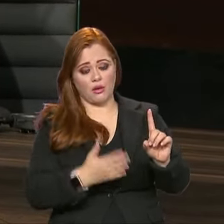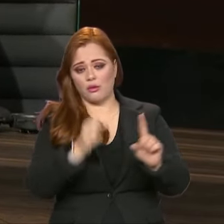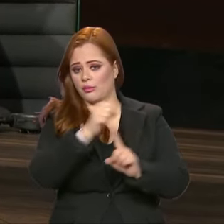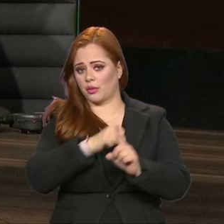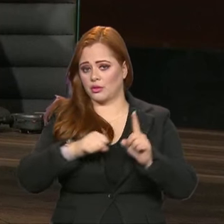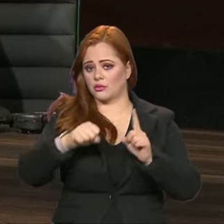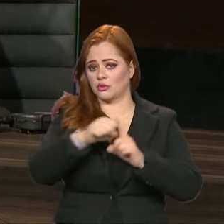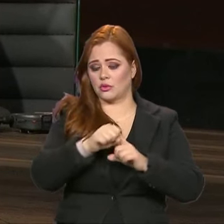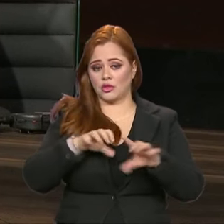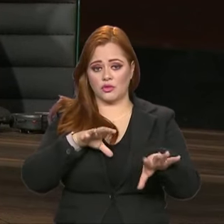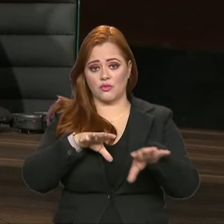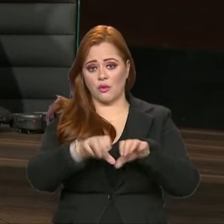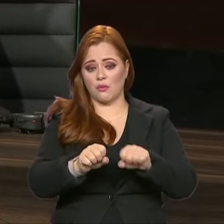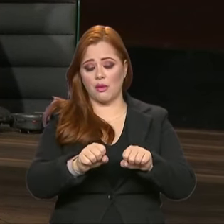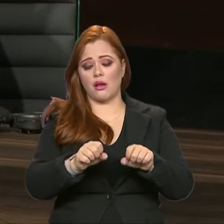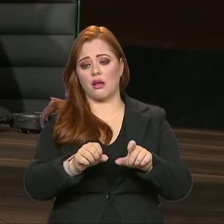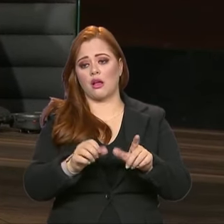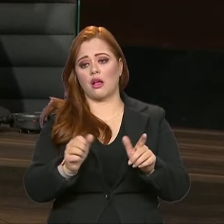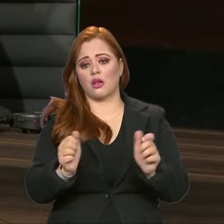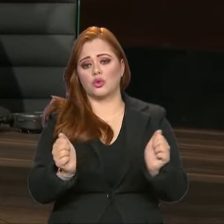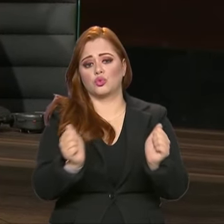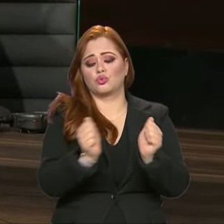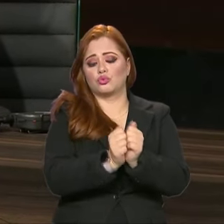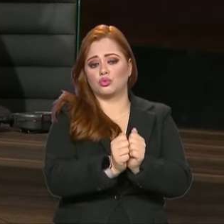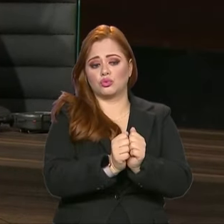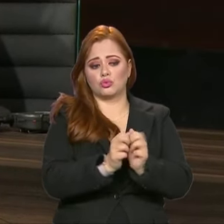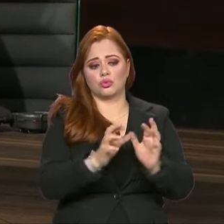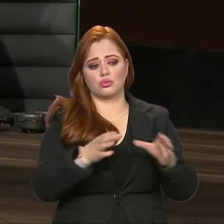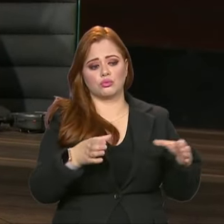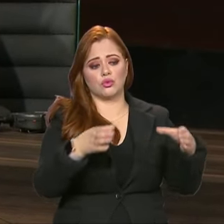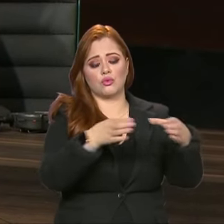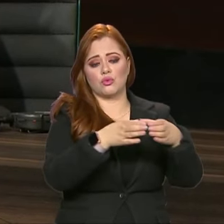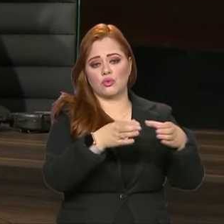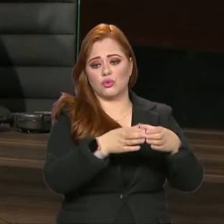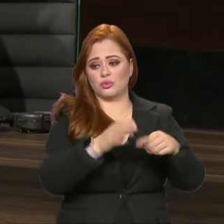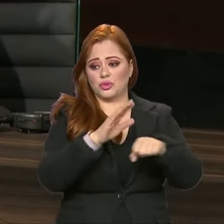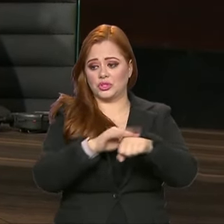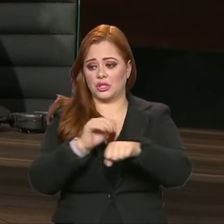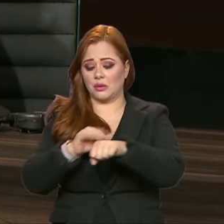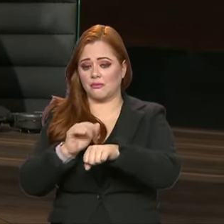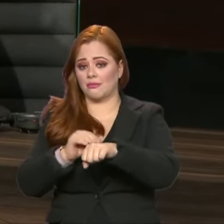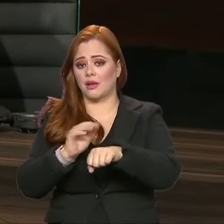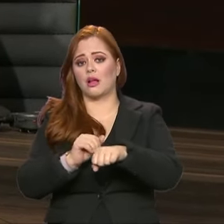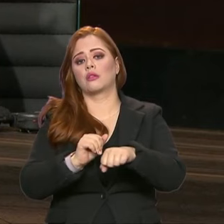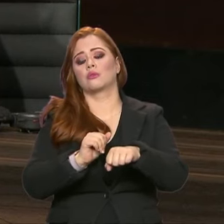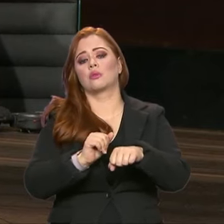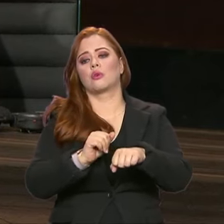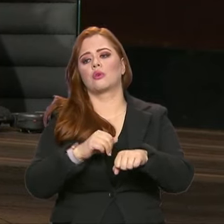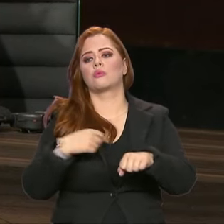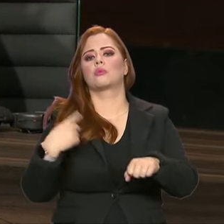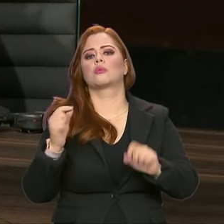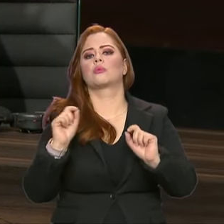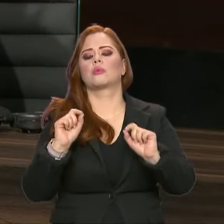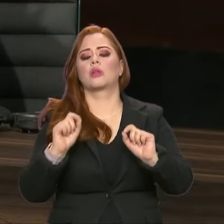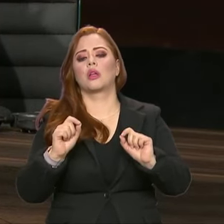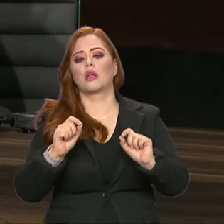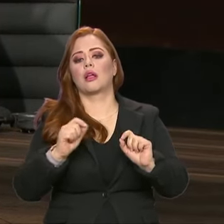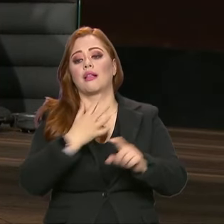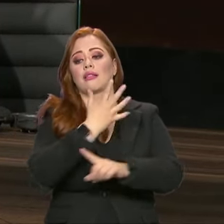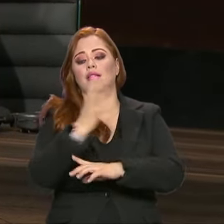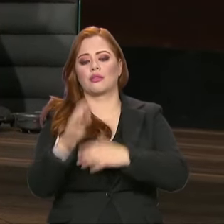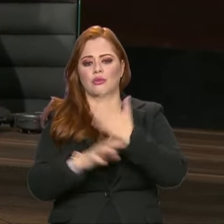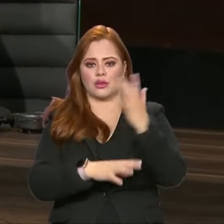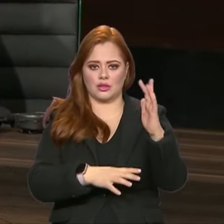civil formar parte deste momento histórico convocado pela natureza. A natureza